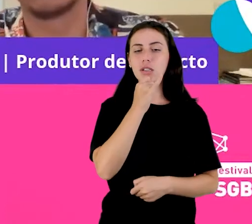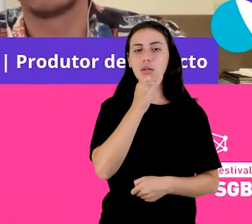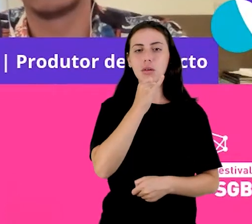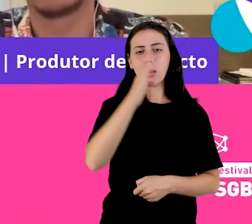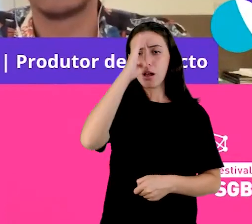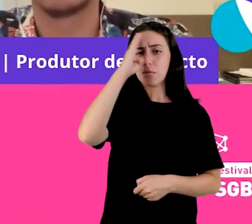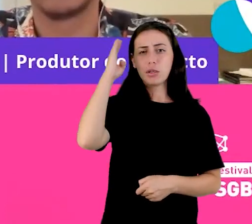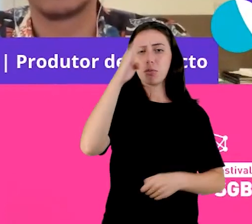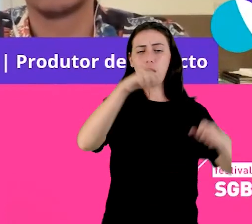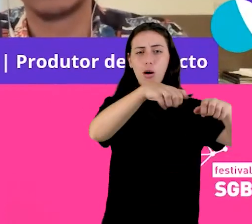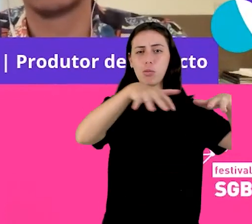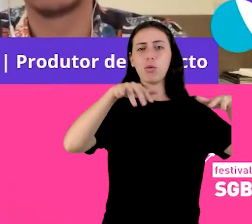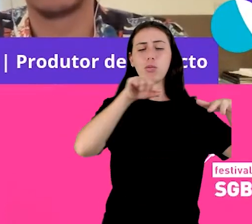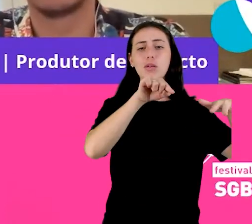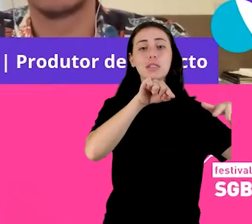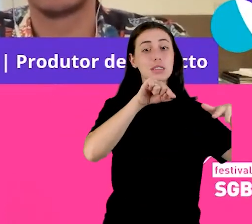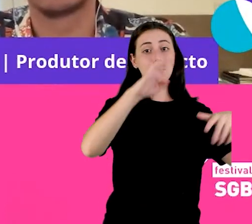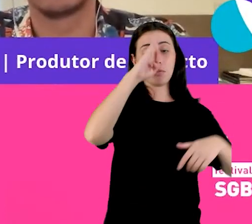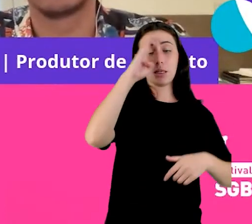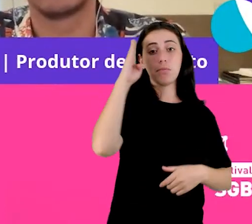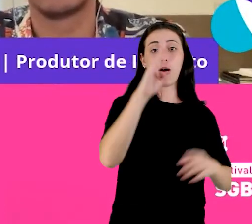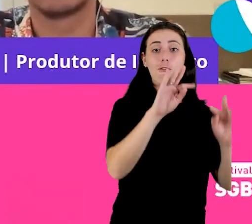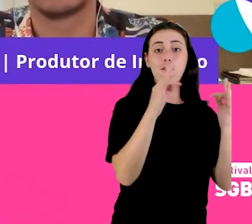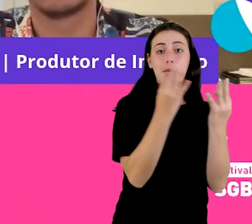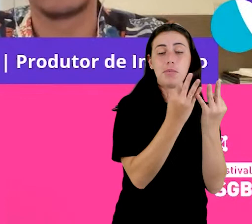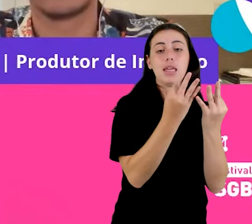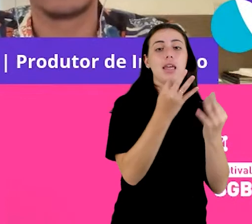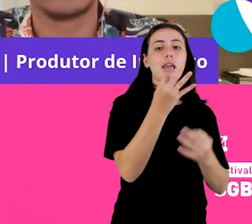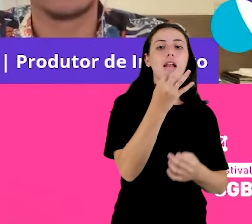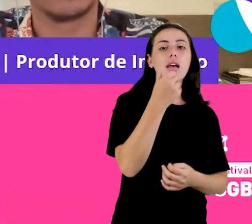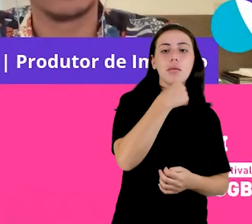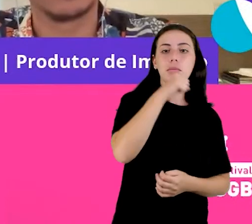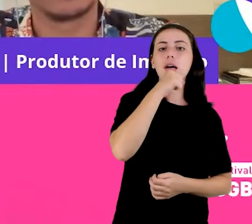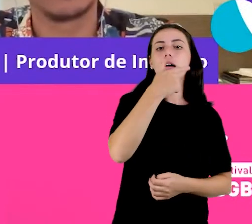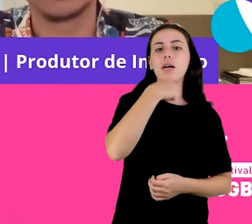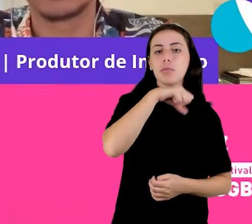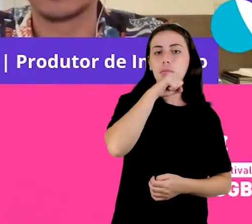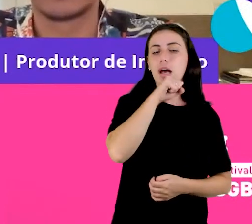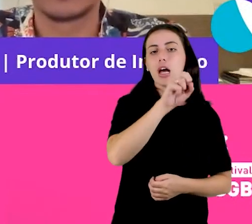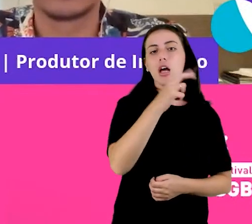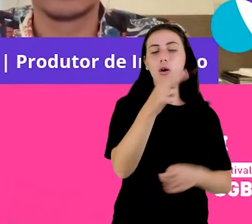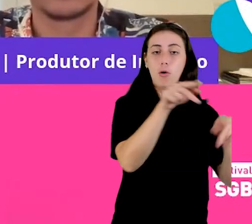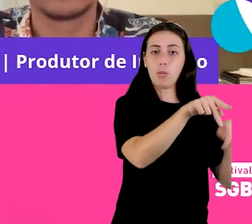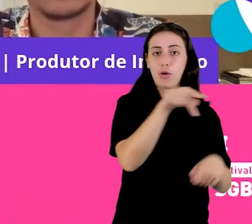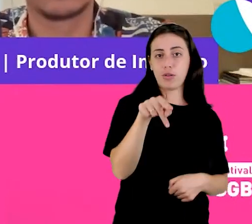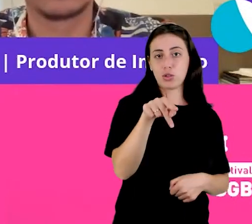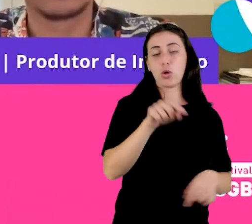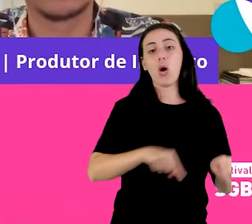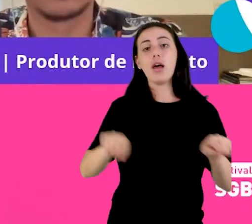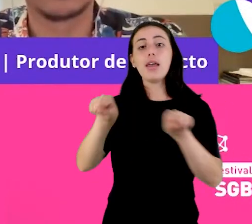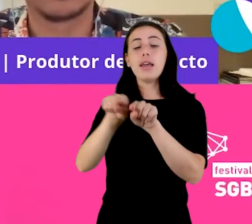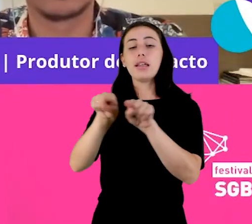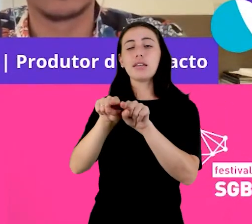vão descobrindo, uma vez pronto, de que o público-alvo no final são mais os pais e educadores do que propriamente os